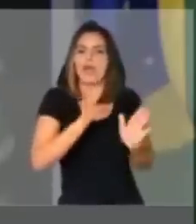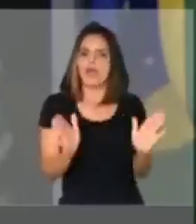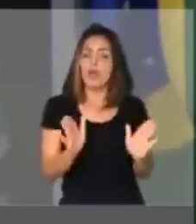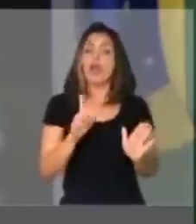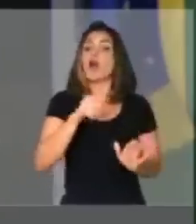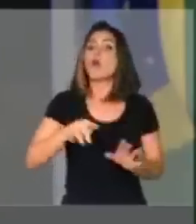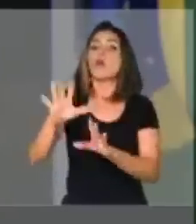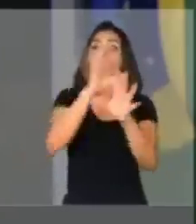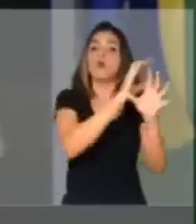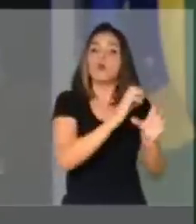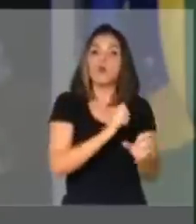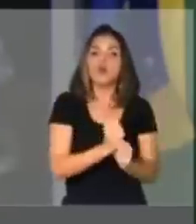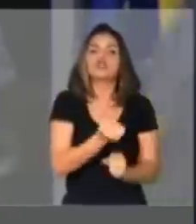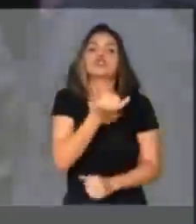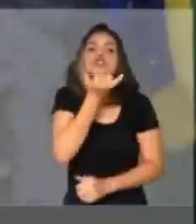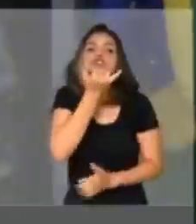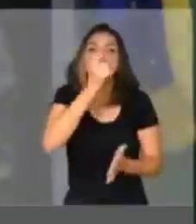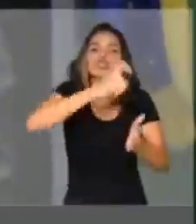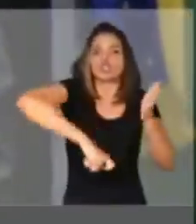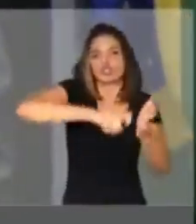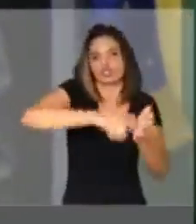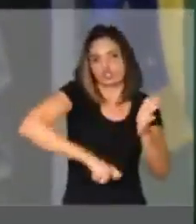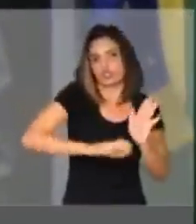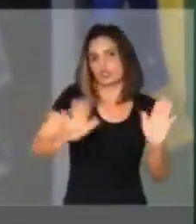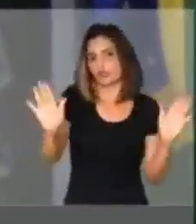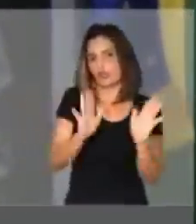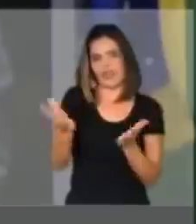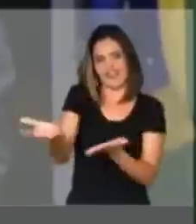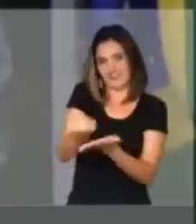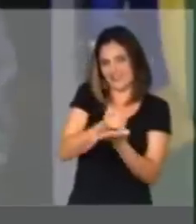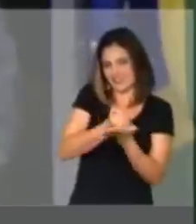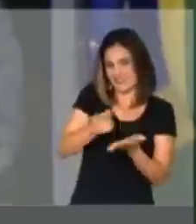são renúncia de receita,